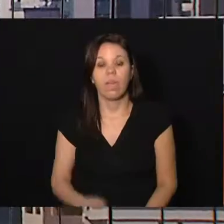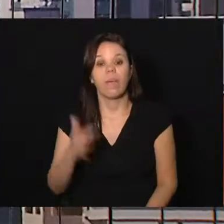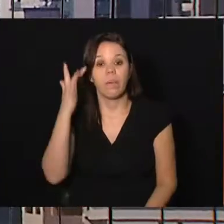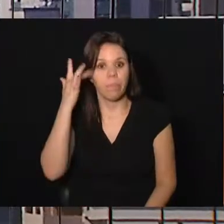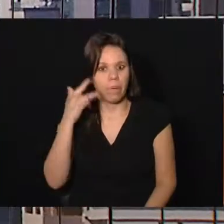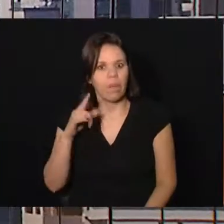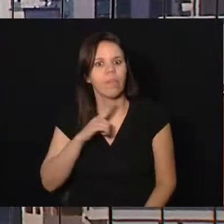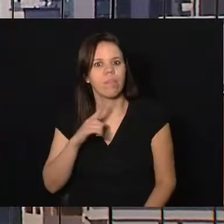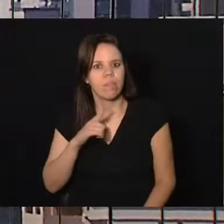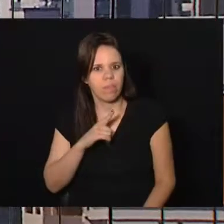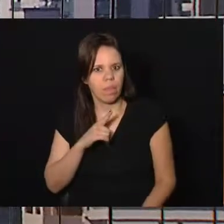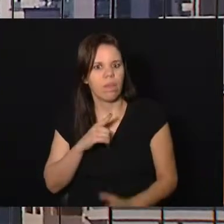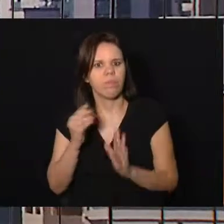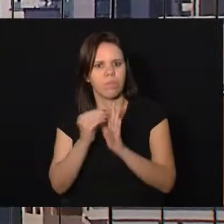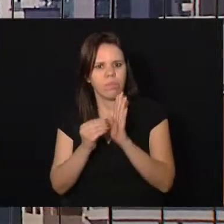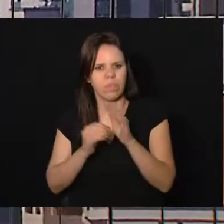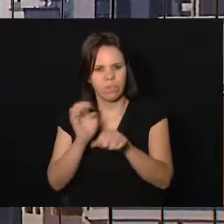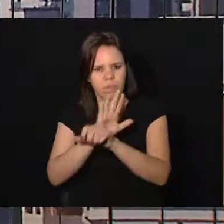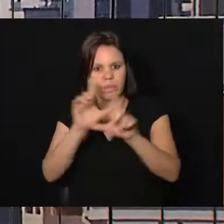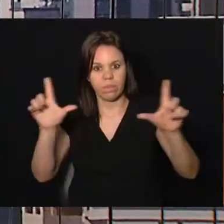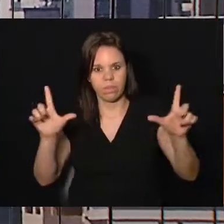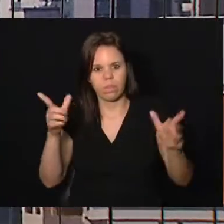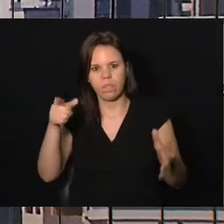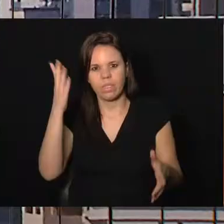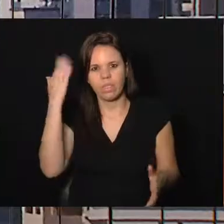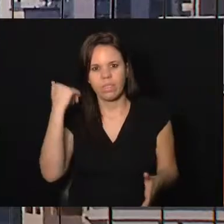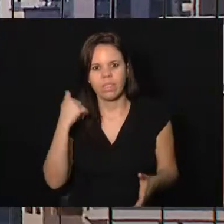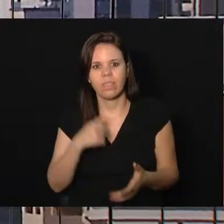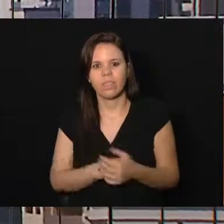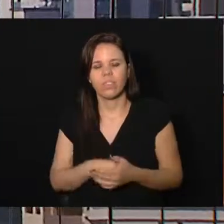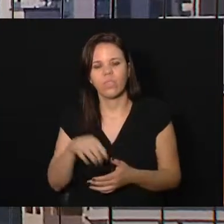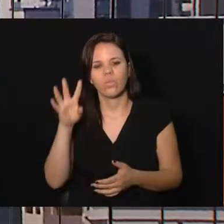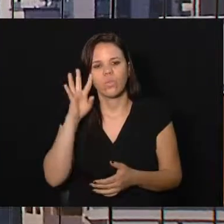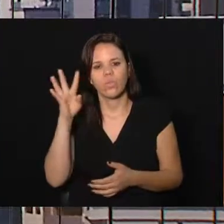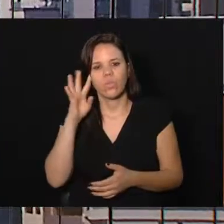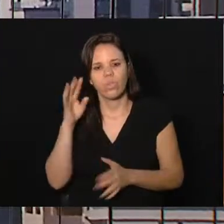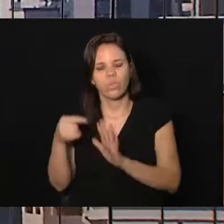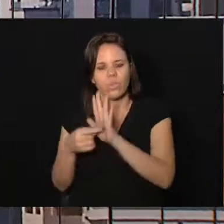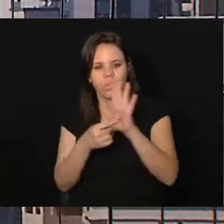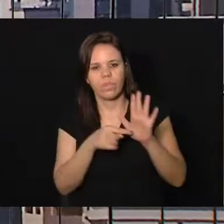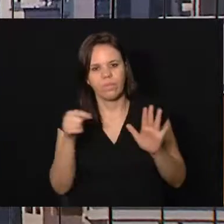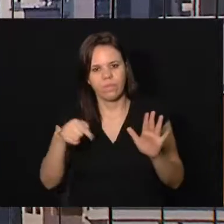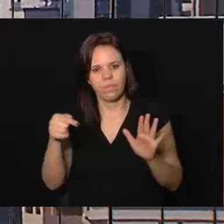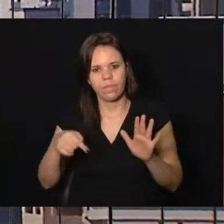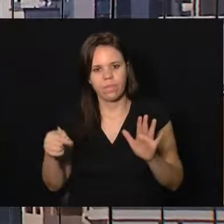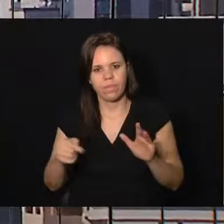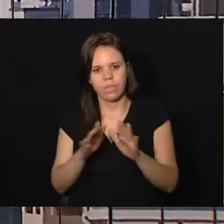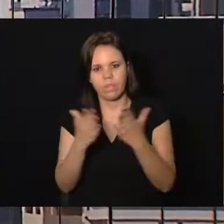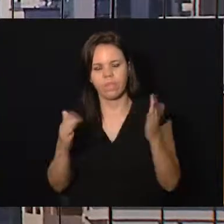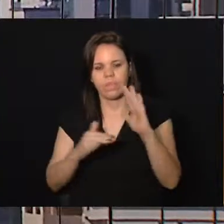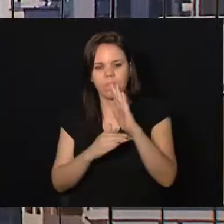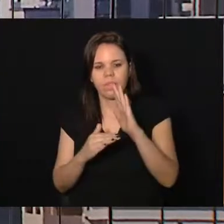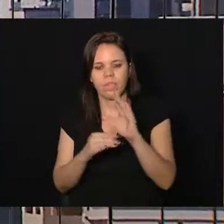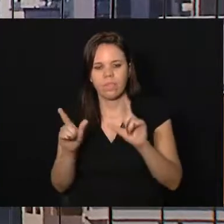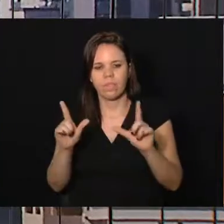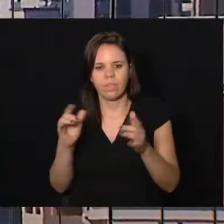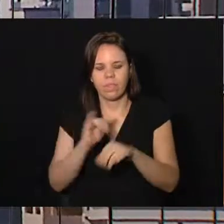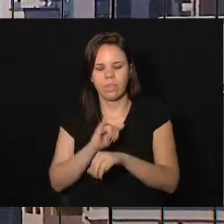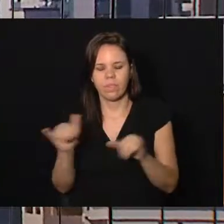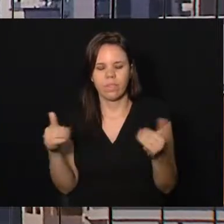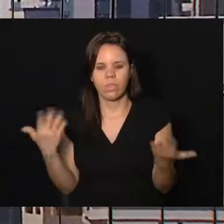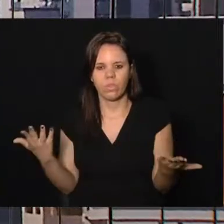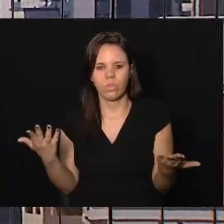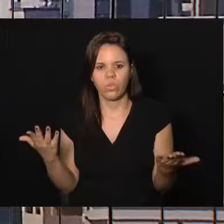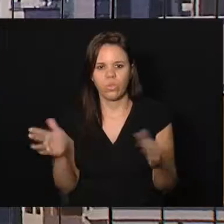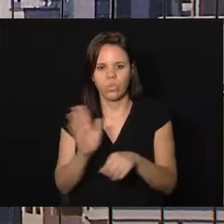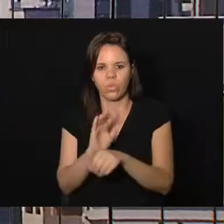Amanhã tem estreias na telona, mas você já sabe, toda quarta-feira nós mostramos aqui no Jornal Câmara Notícia quais são